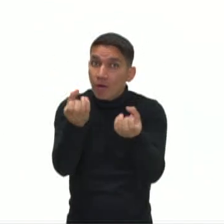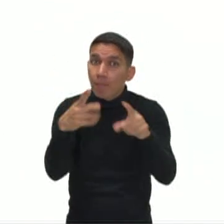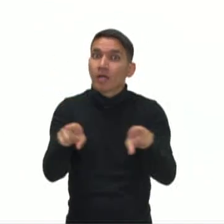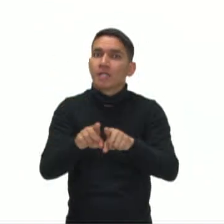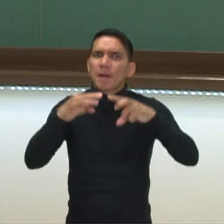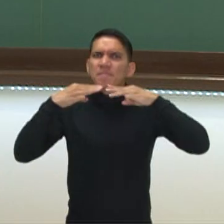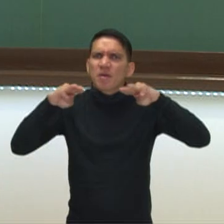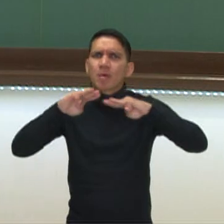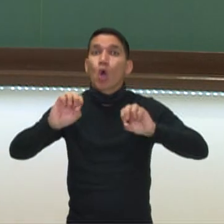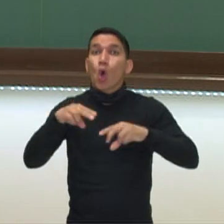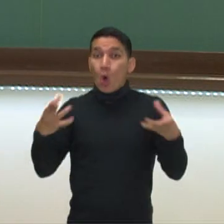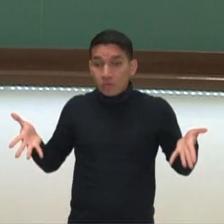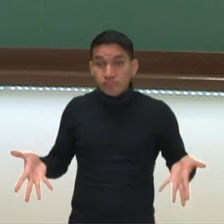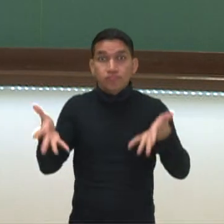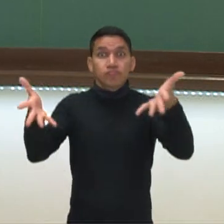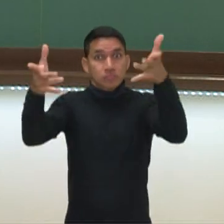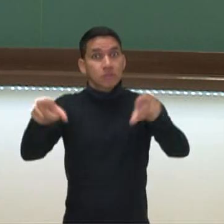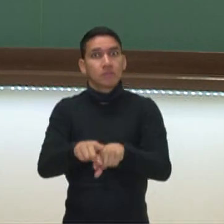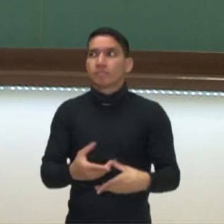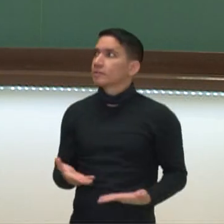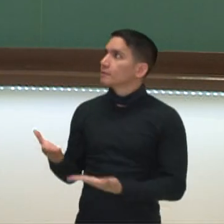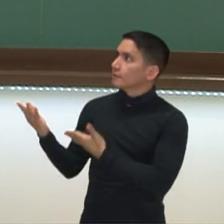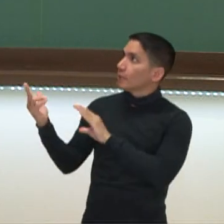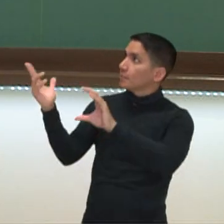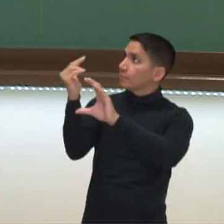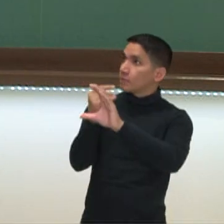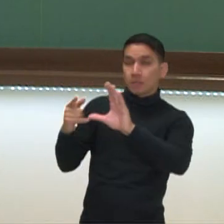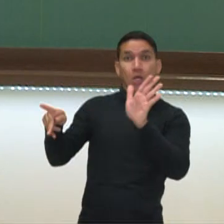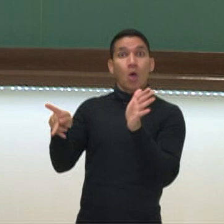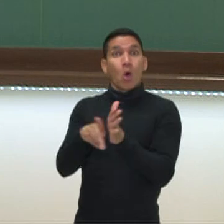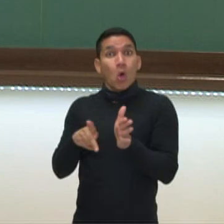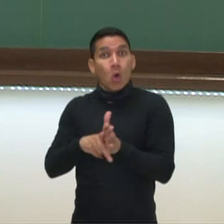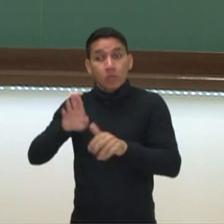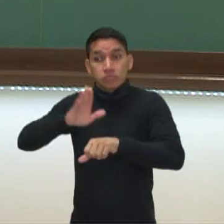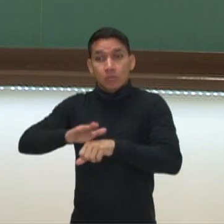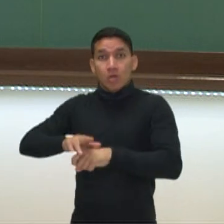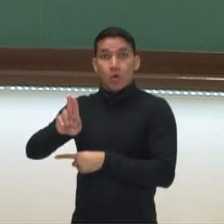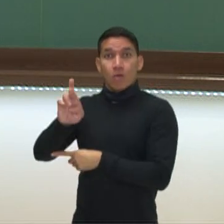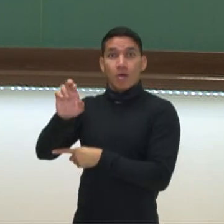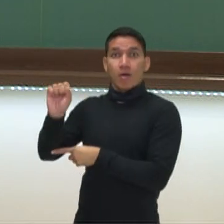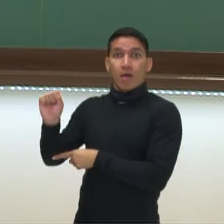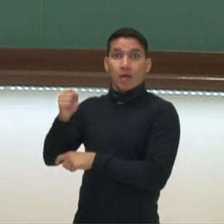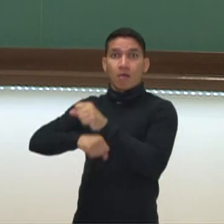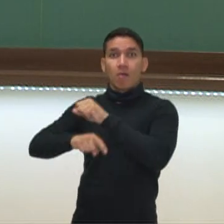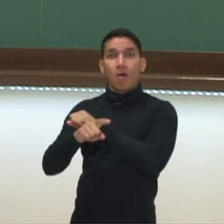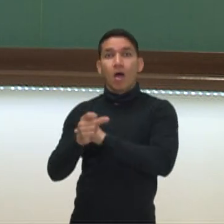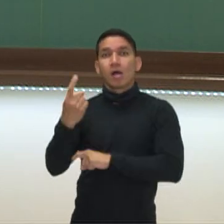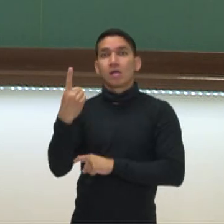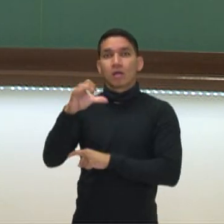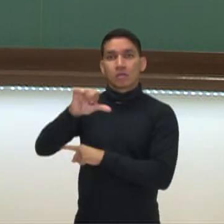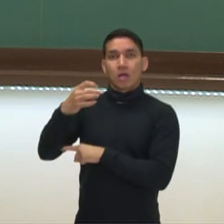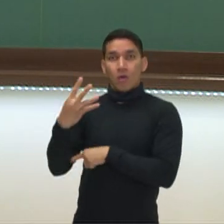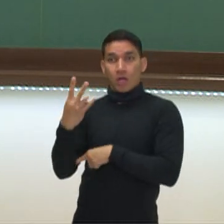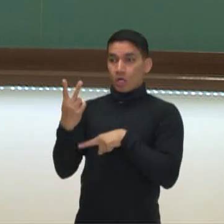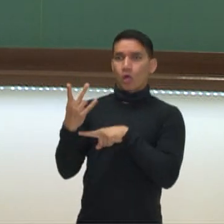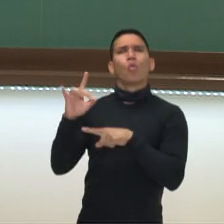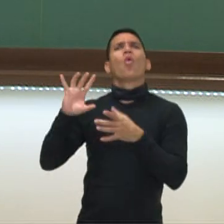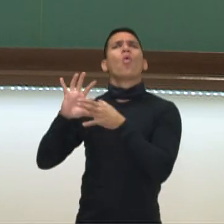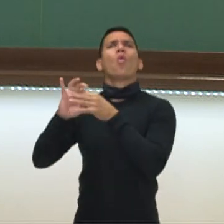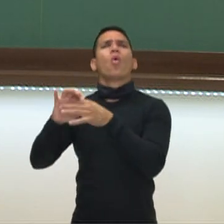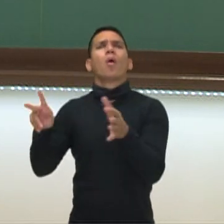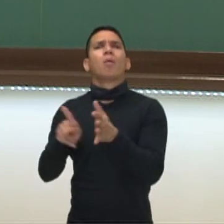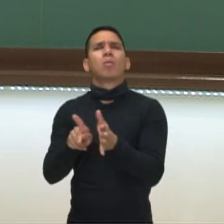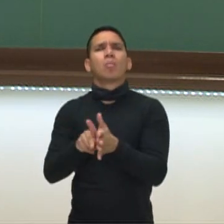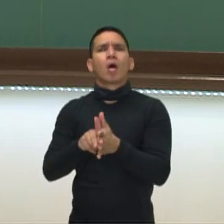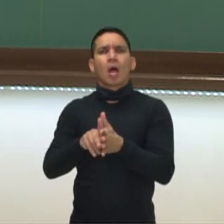um incentivo. E aí você tem na tela uma charge feita pela União Soviética em 1942, contexto da